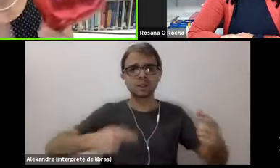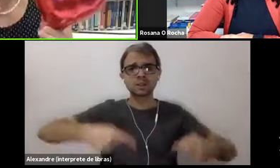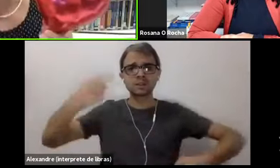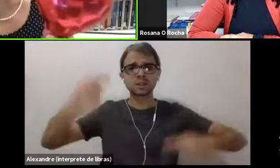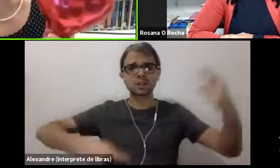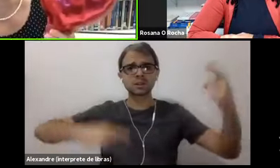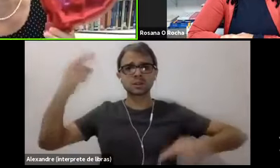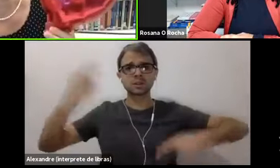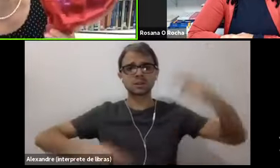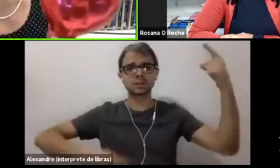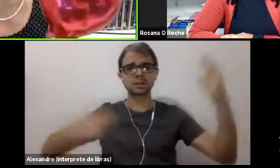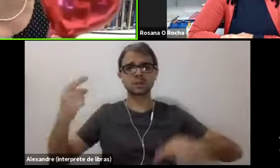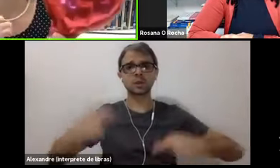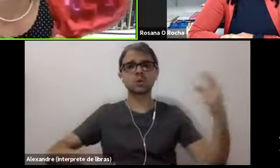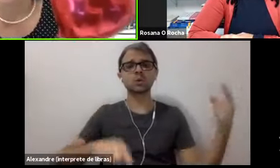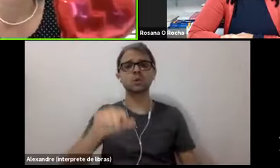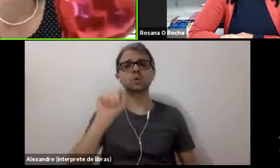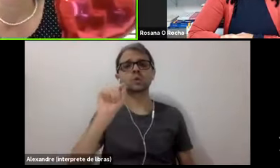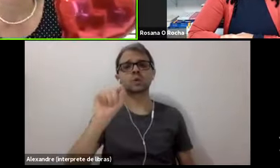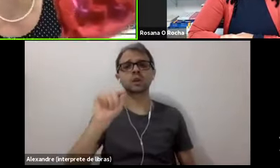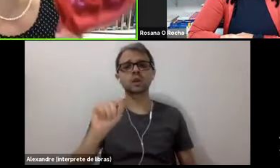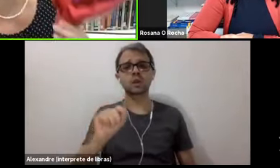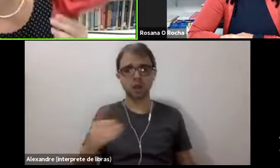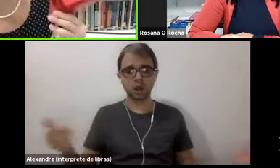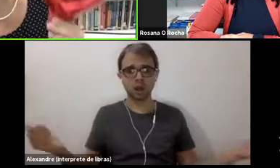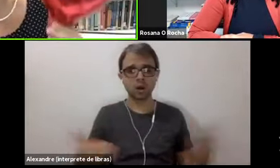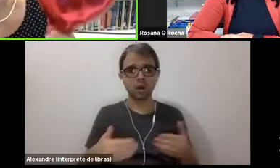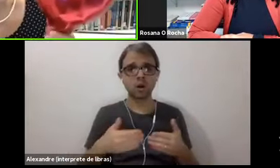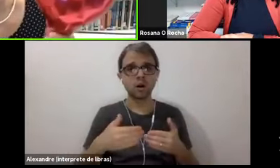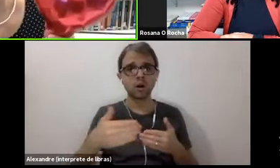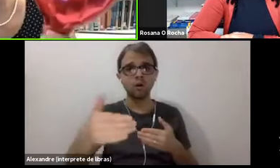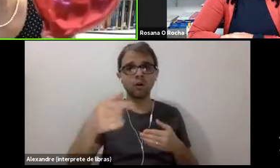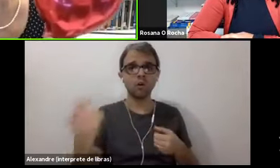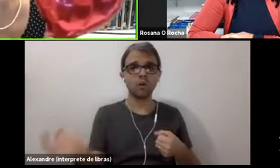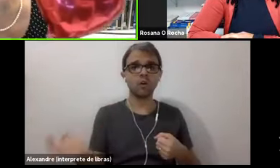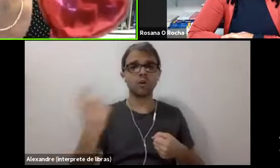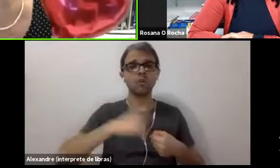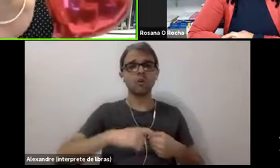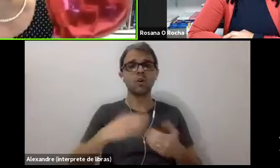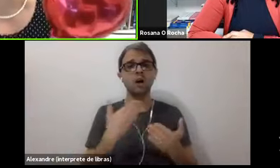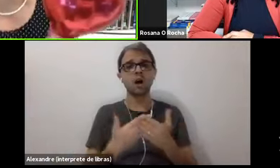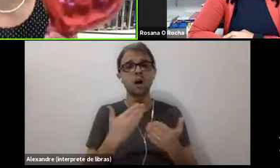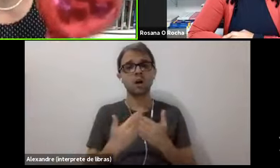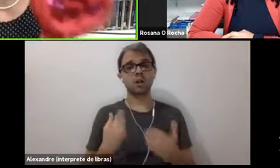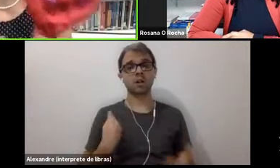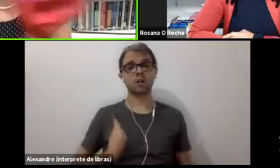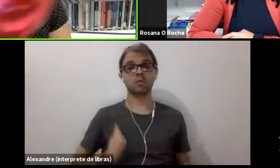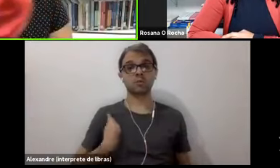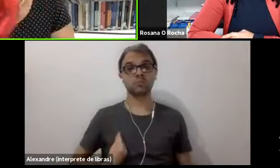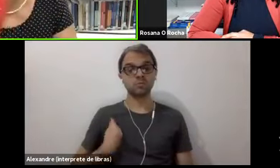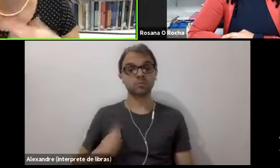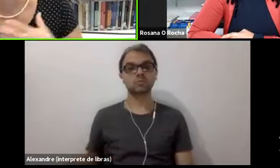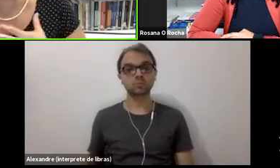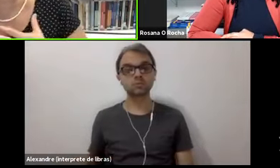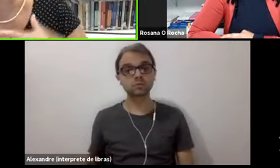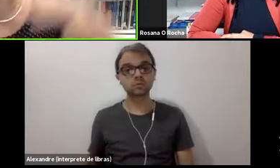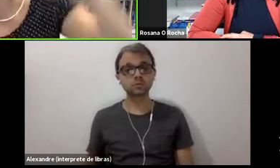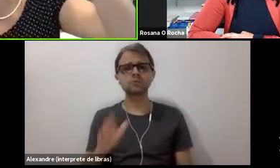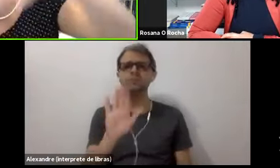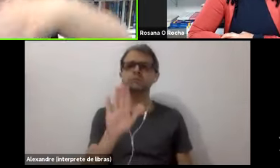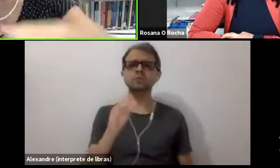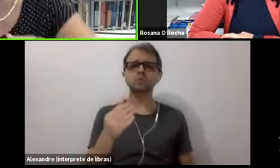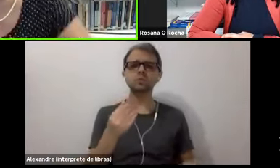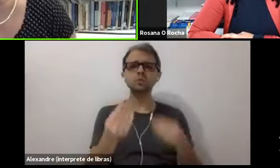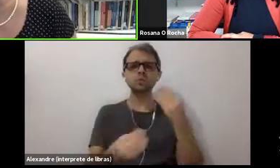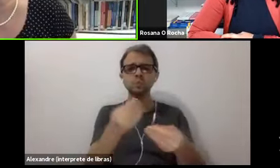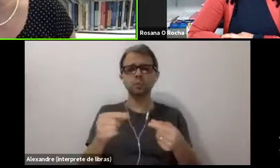do retorno para as aulas presenciais. O que seria isso? Como fazer isso? Então,